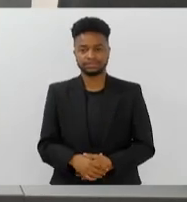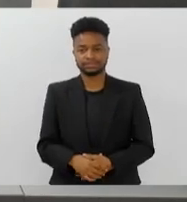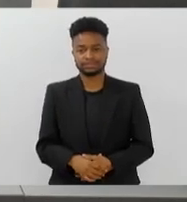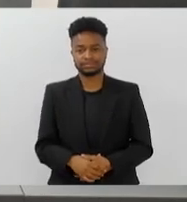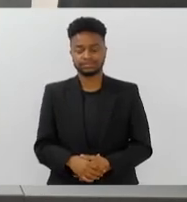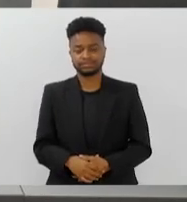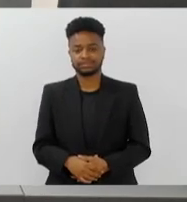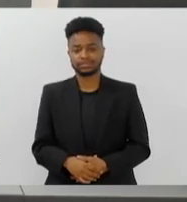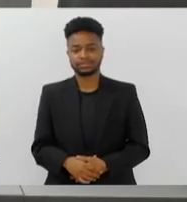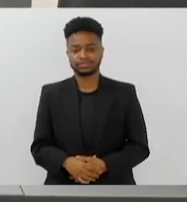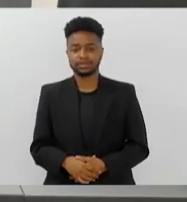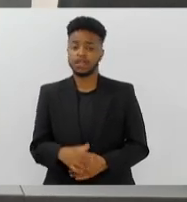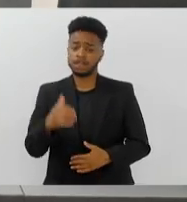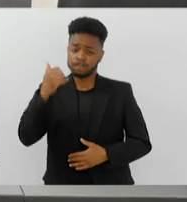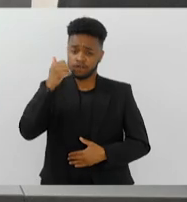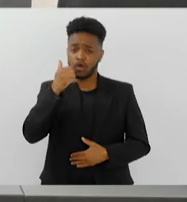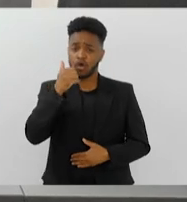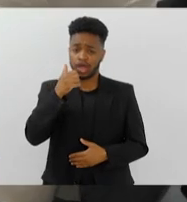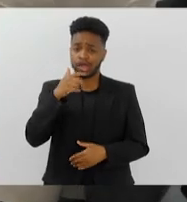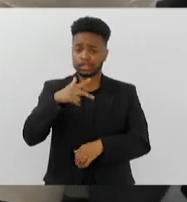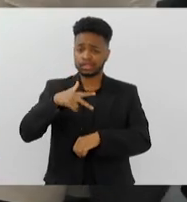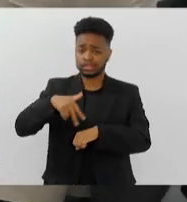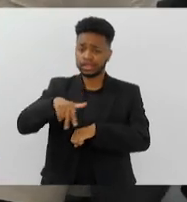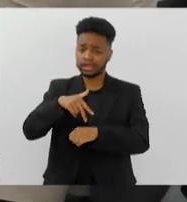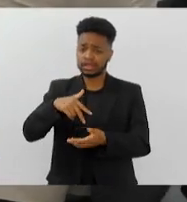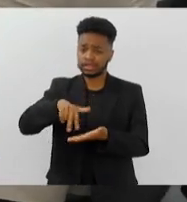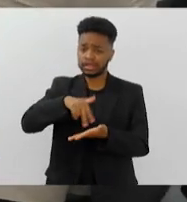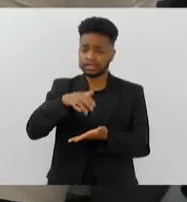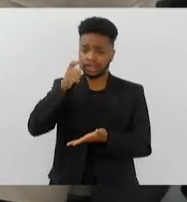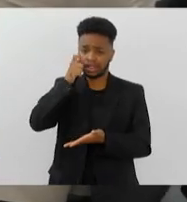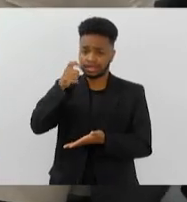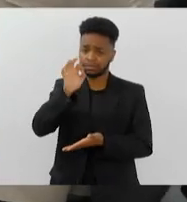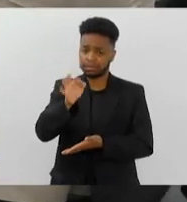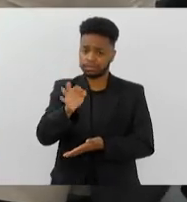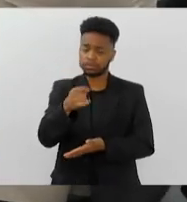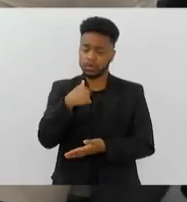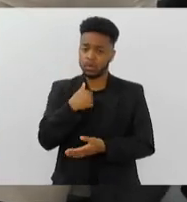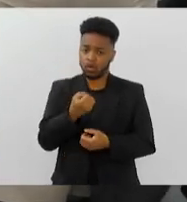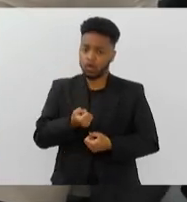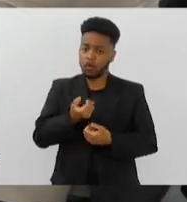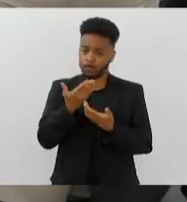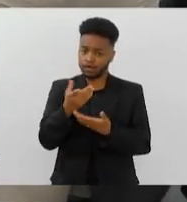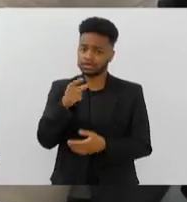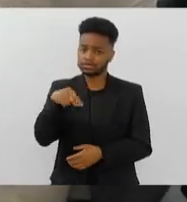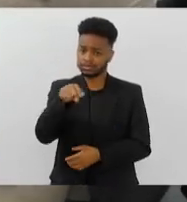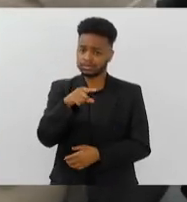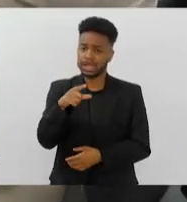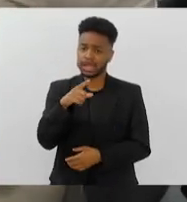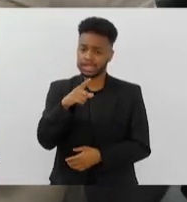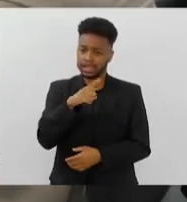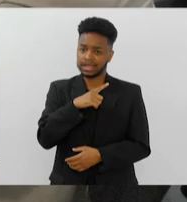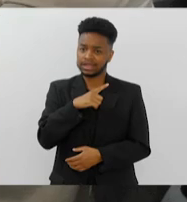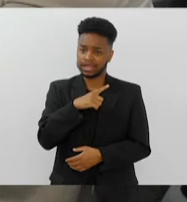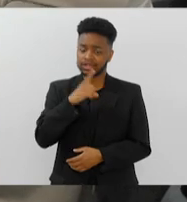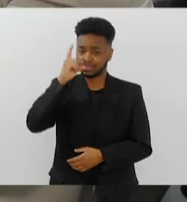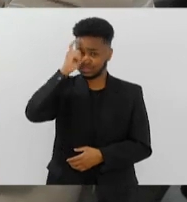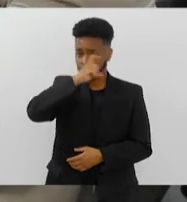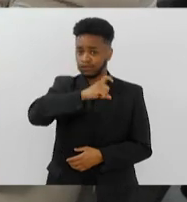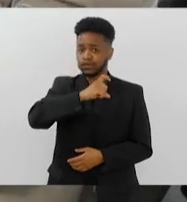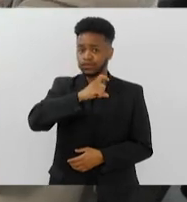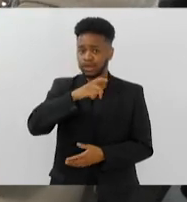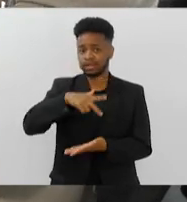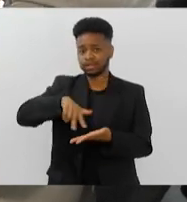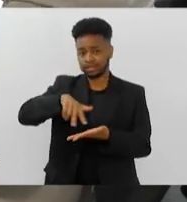Não, o forró até que é uma dança muito interessante mesmo. Eu confesso a Vossa Excelência que eu tenho todas as dificuldades